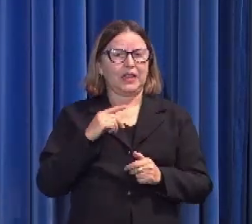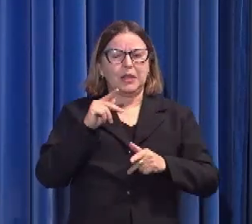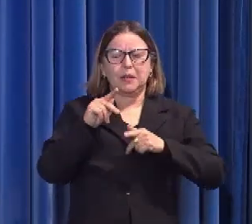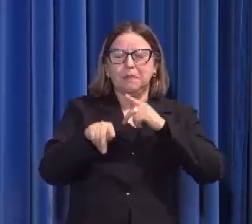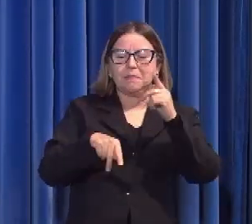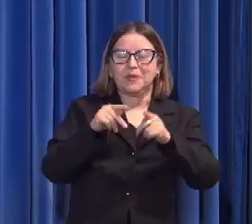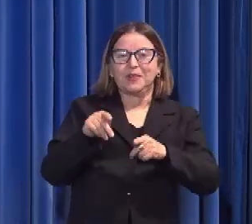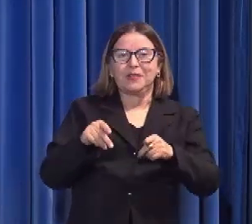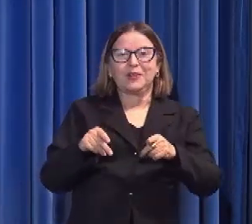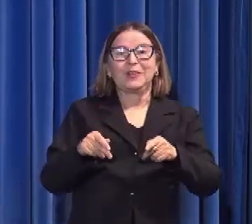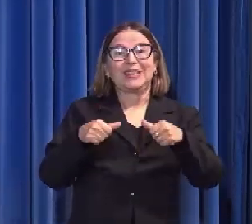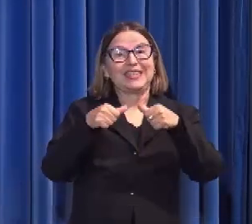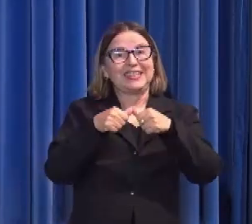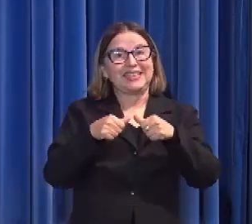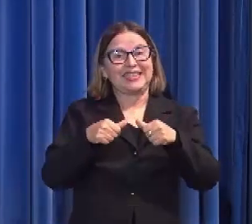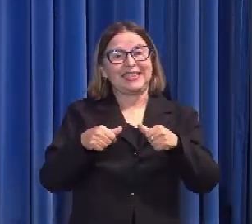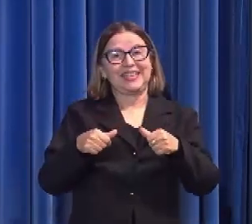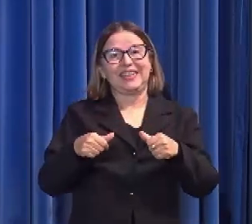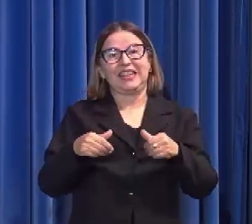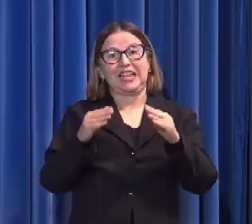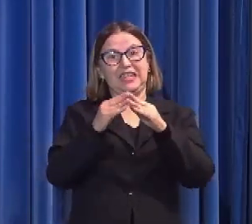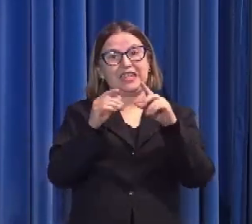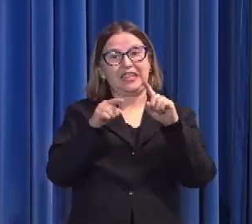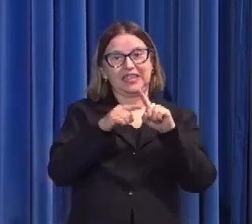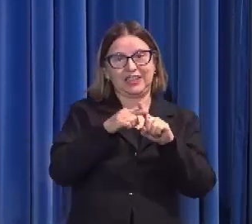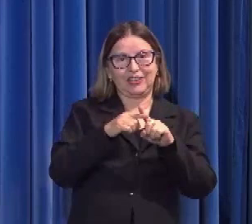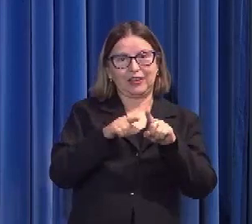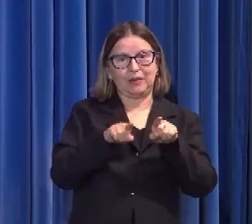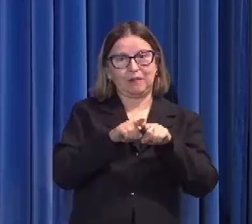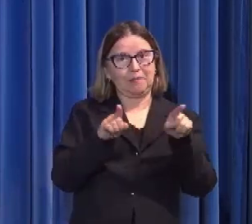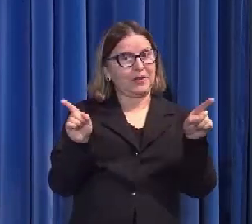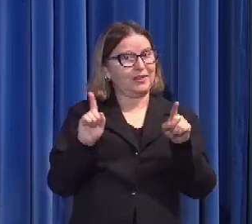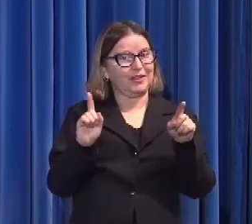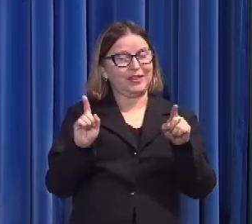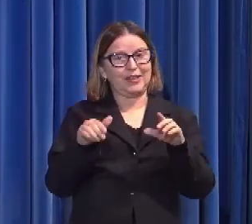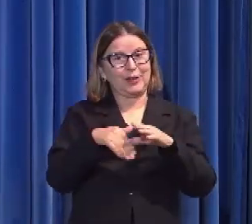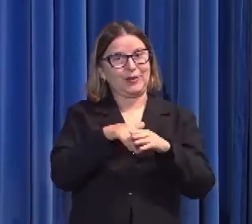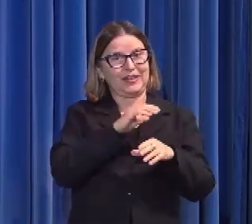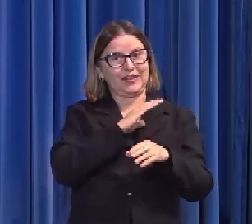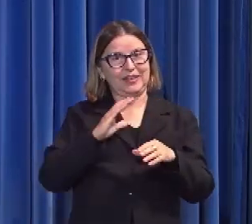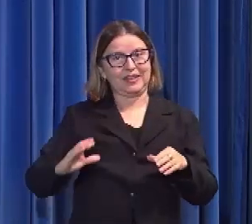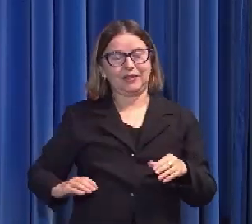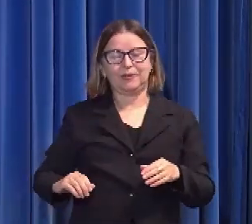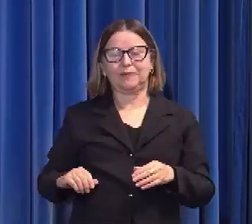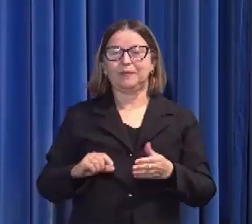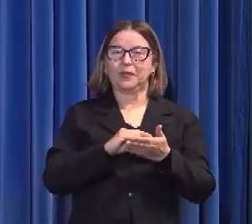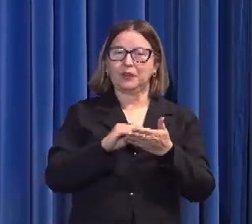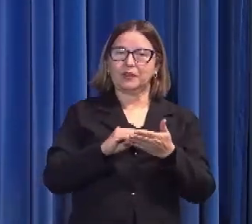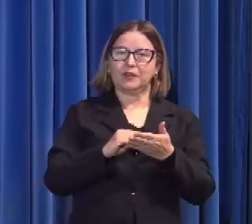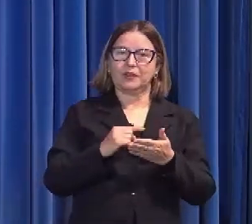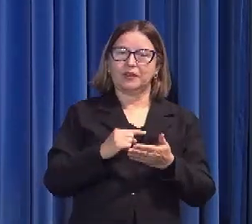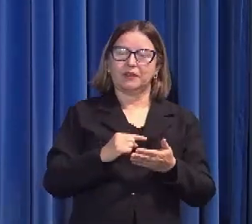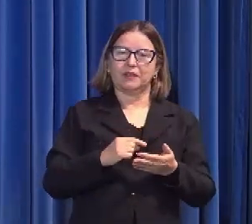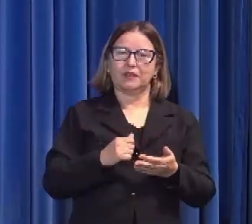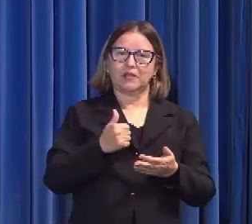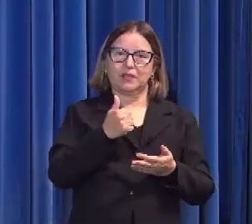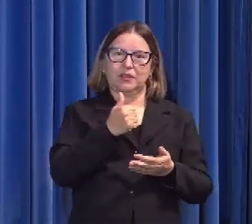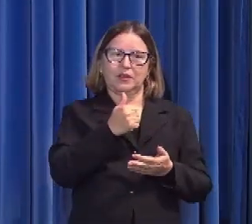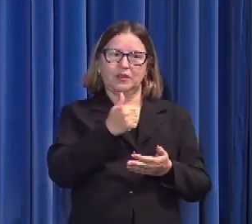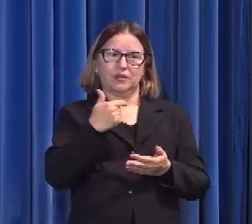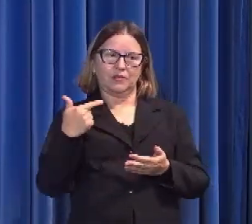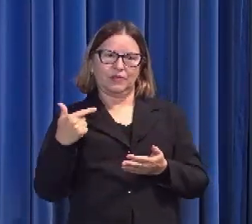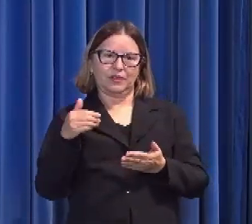não está em Cristo agora esses Versículos aqui do 12 a 17 jesus